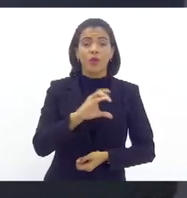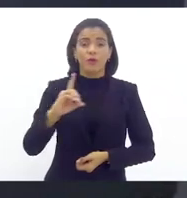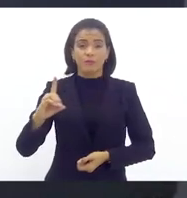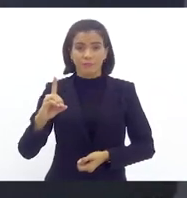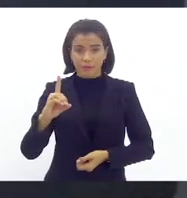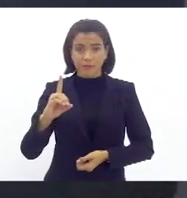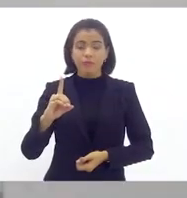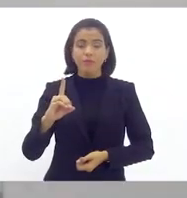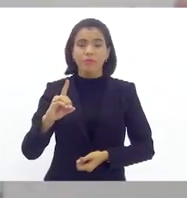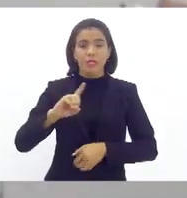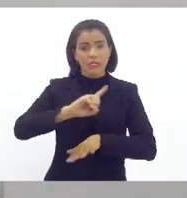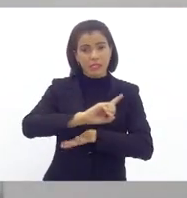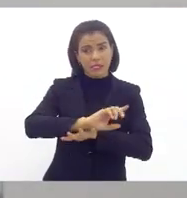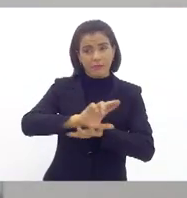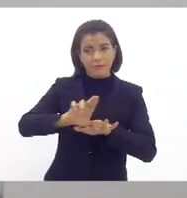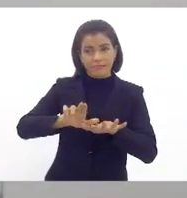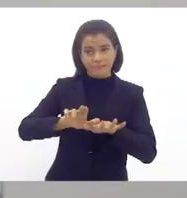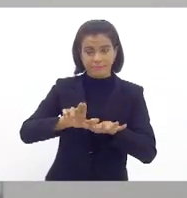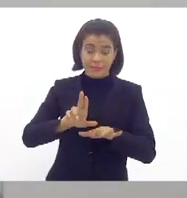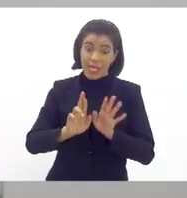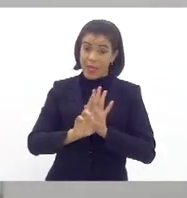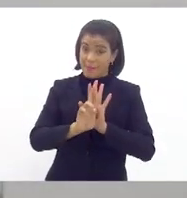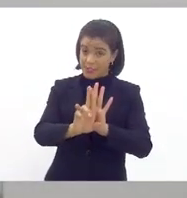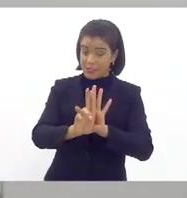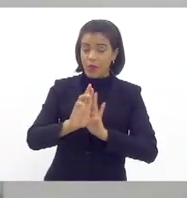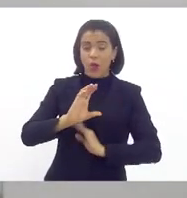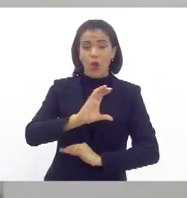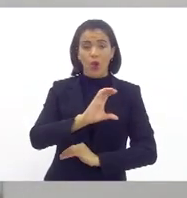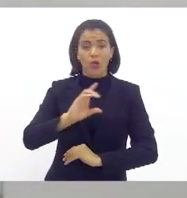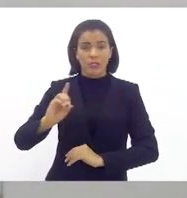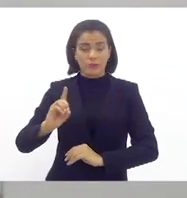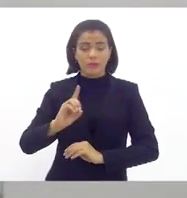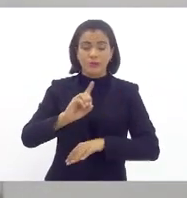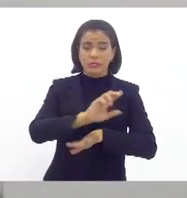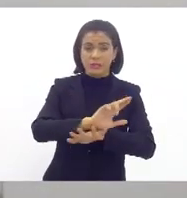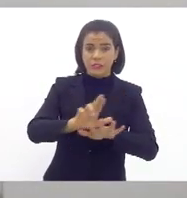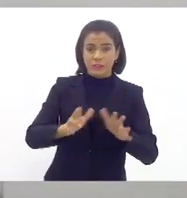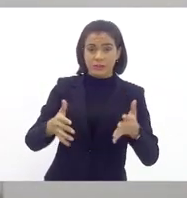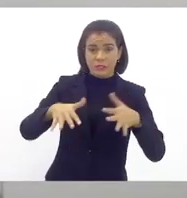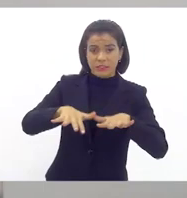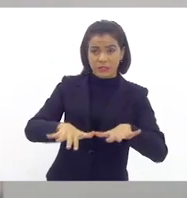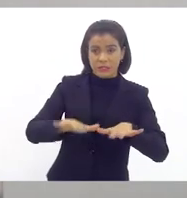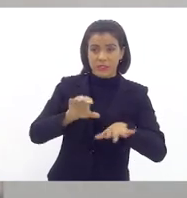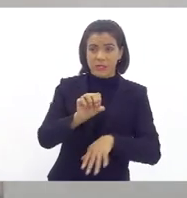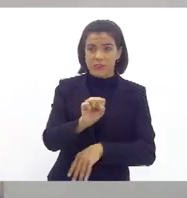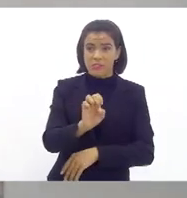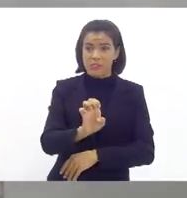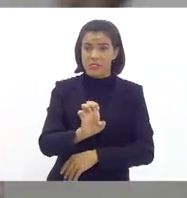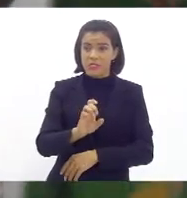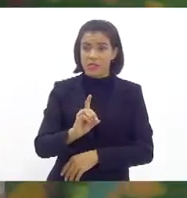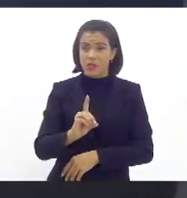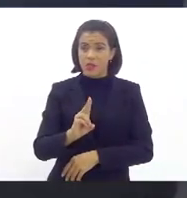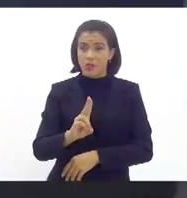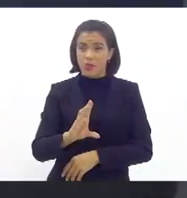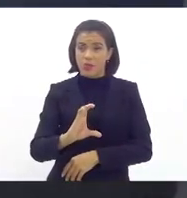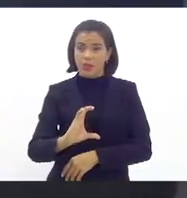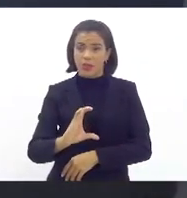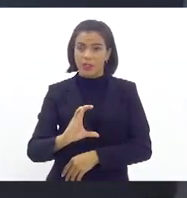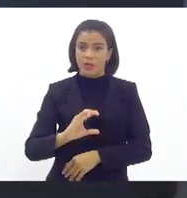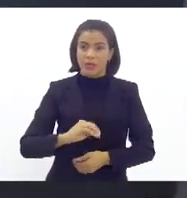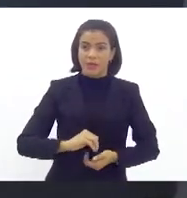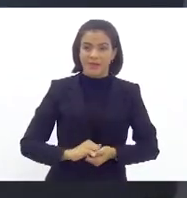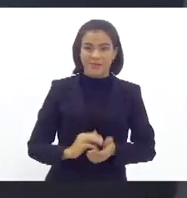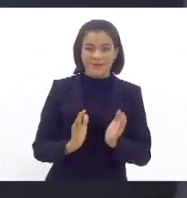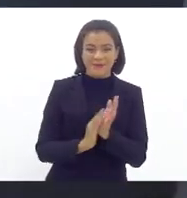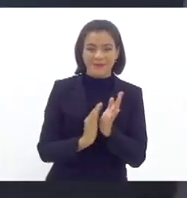de diversidade, está aqui representando a Coordenadoria de Diversidade e Inclusão da SEDUC. Uma salda de palmas aí para a